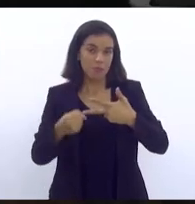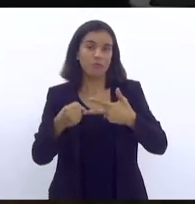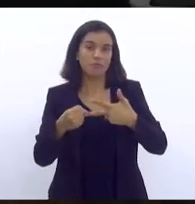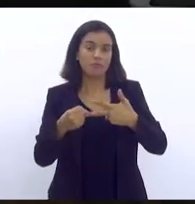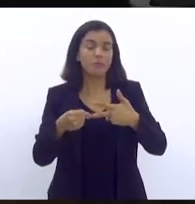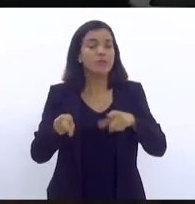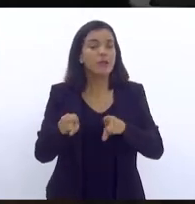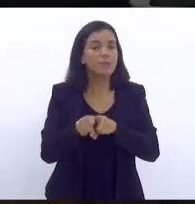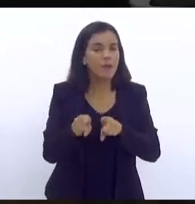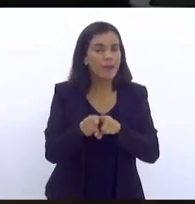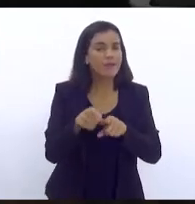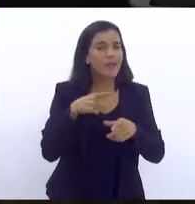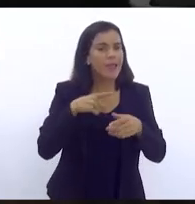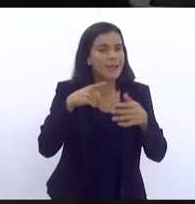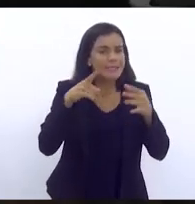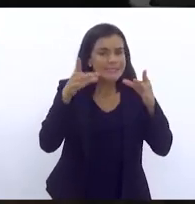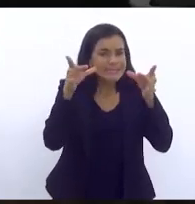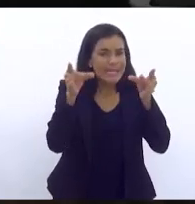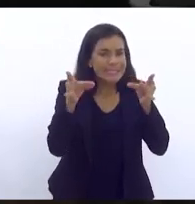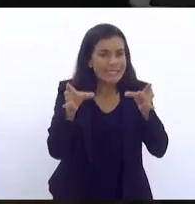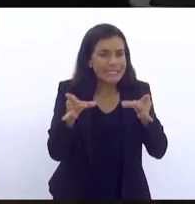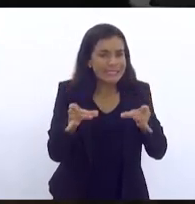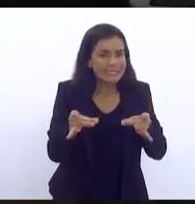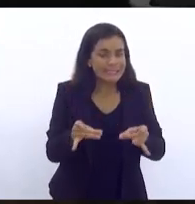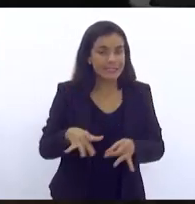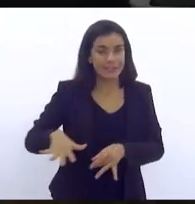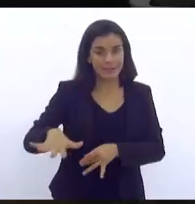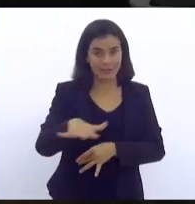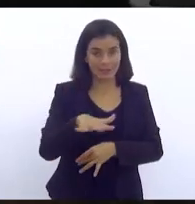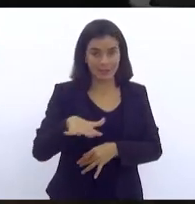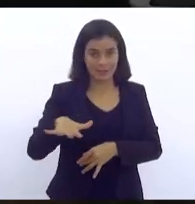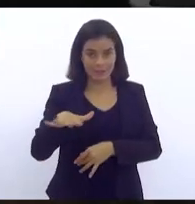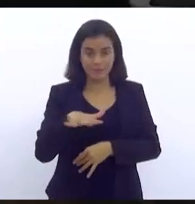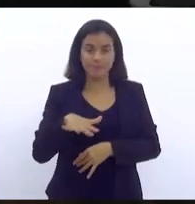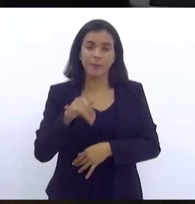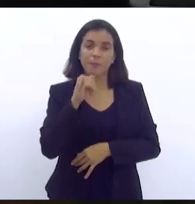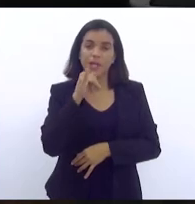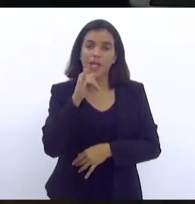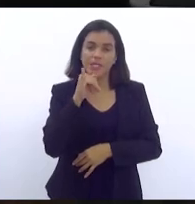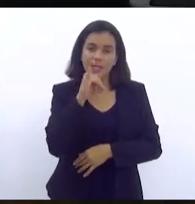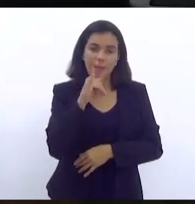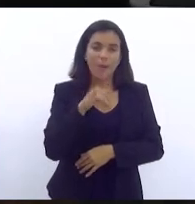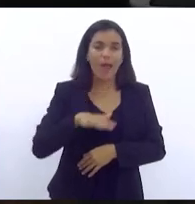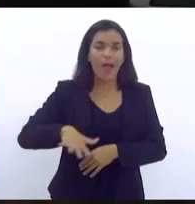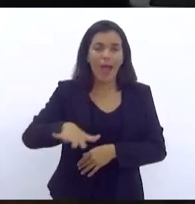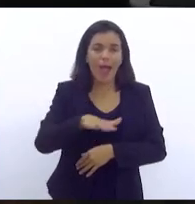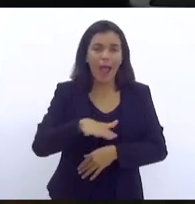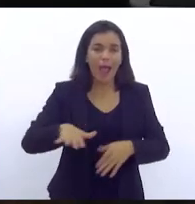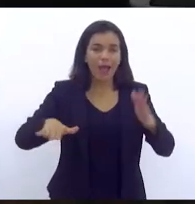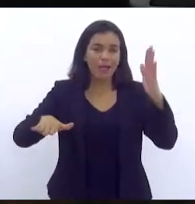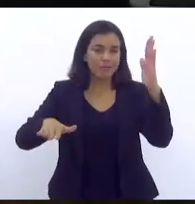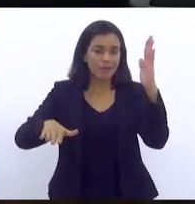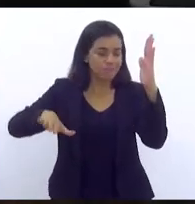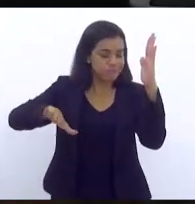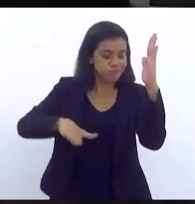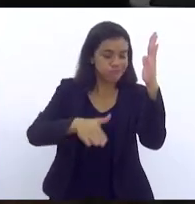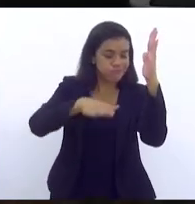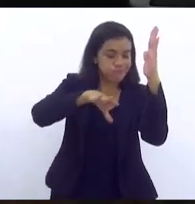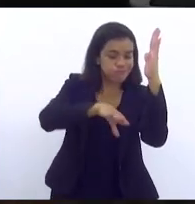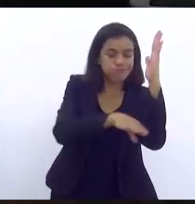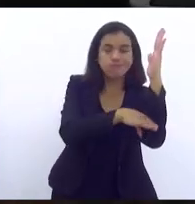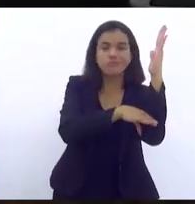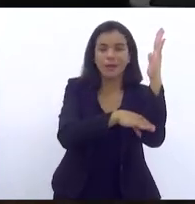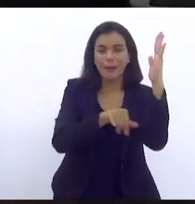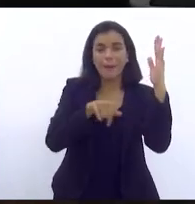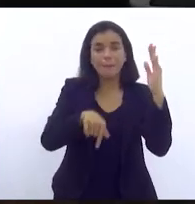com especificidade das regiões quando a gente fala de encostas de regiões densamente populacionado a